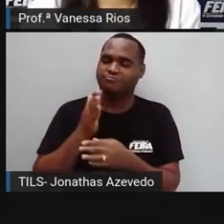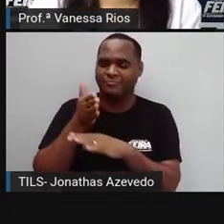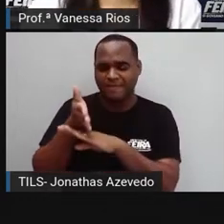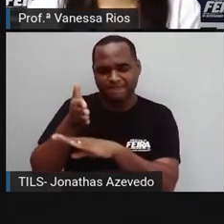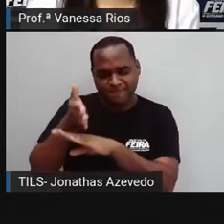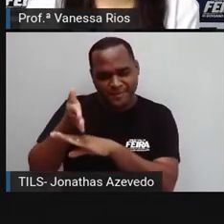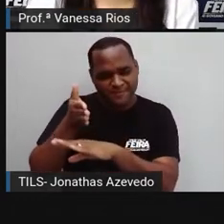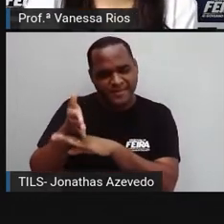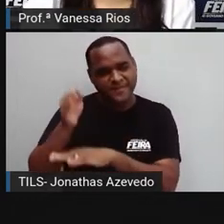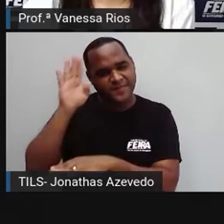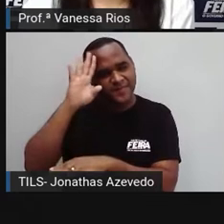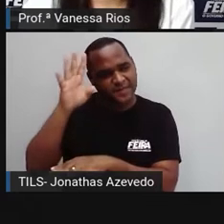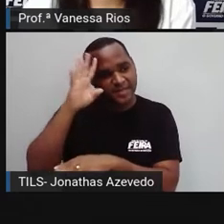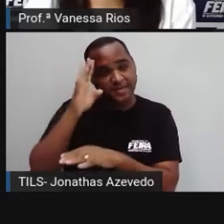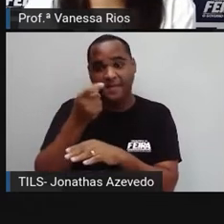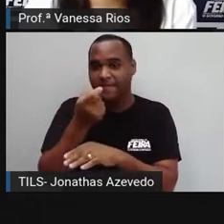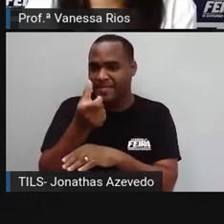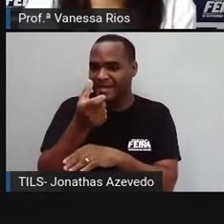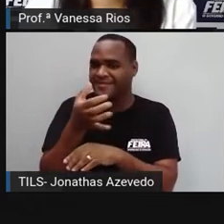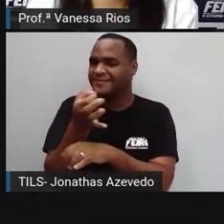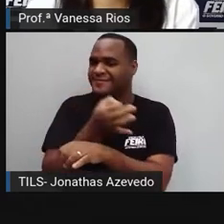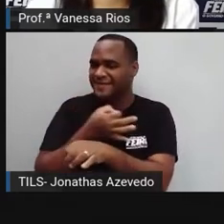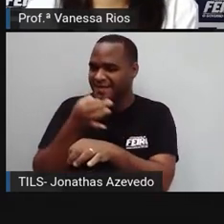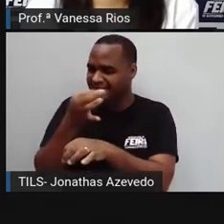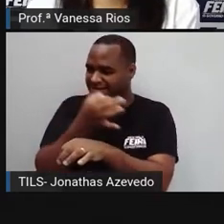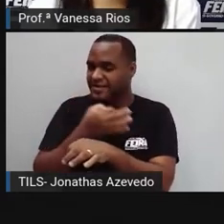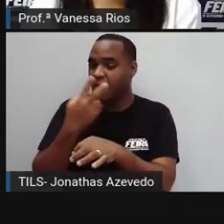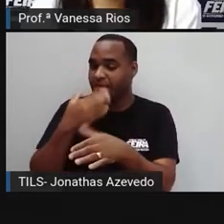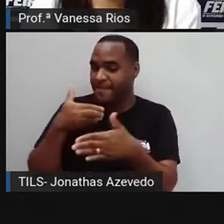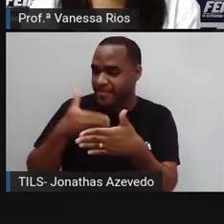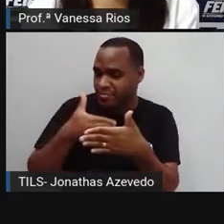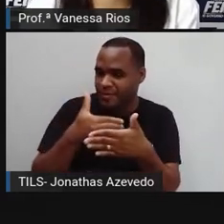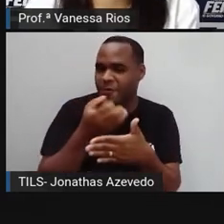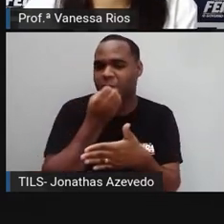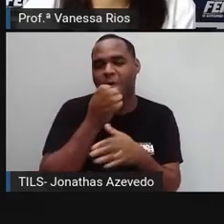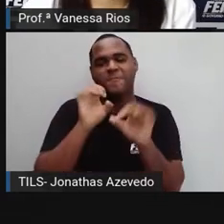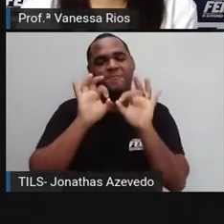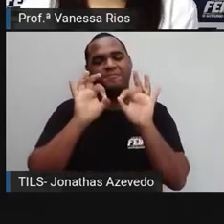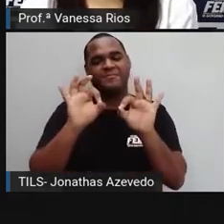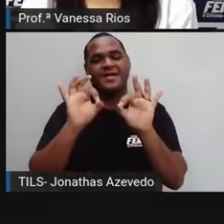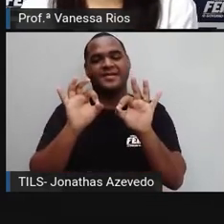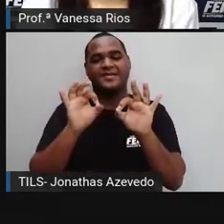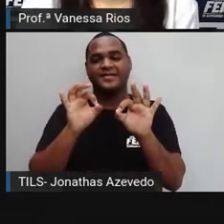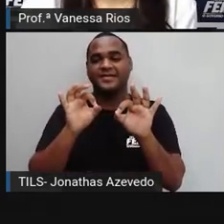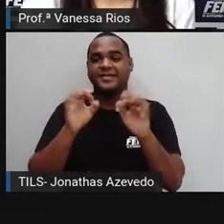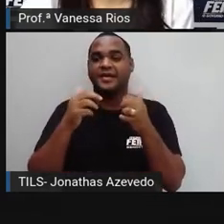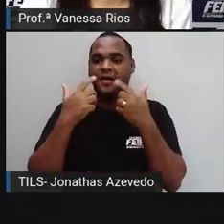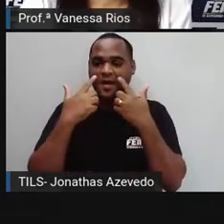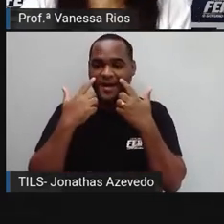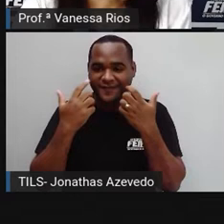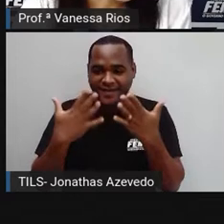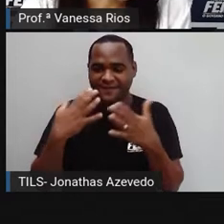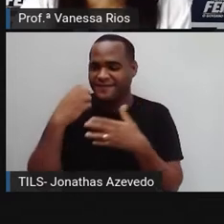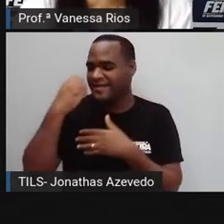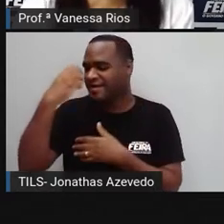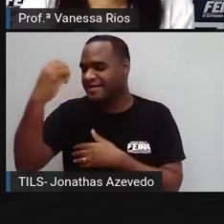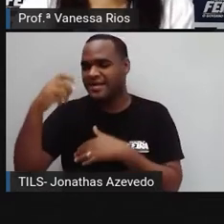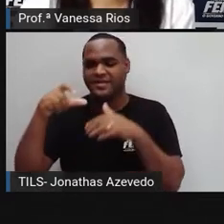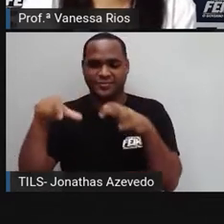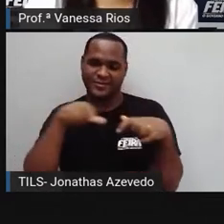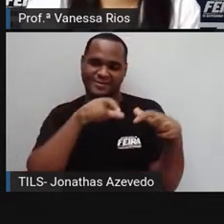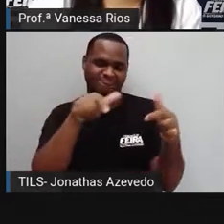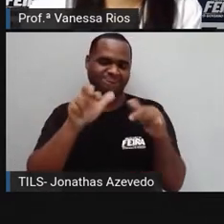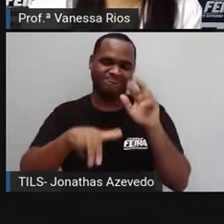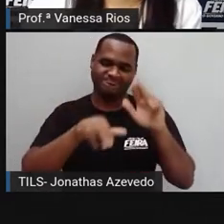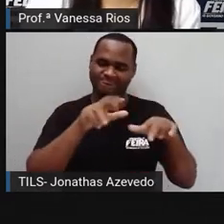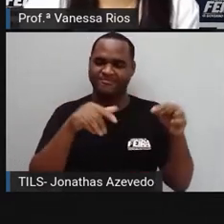quando pensa assim, ó, está chegando as férias, já pensa logo, opa, vou poder viajar para tal lugar. Então a